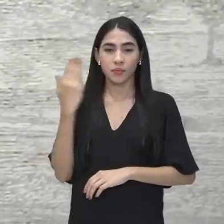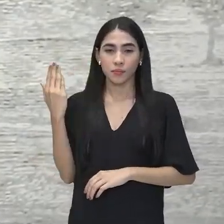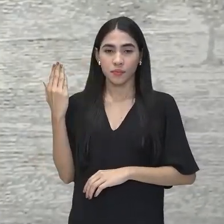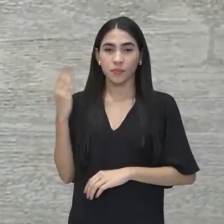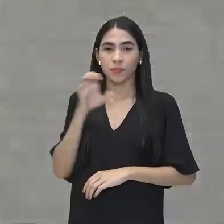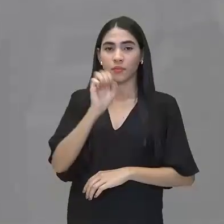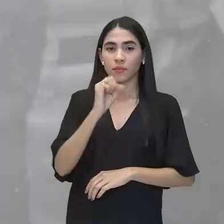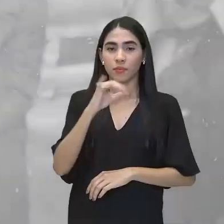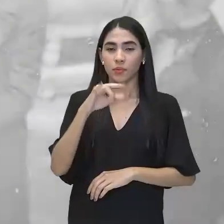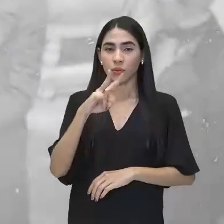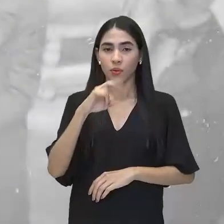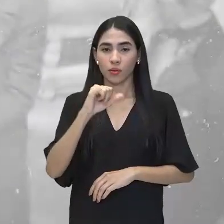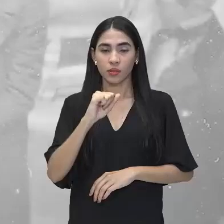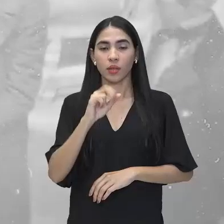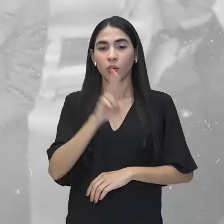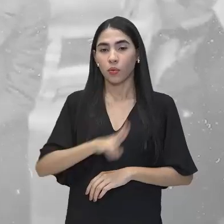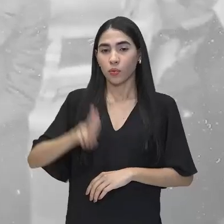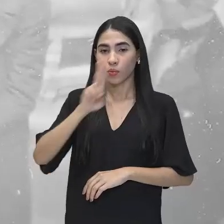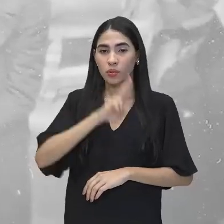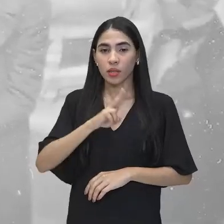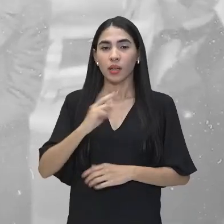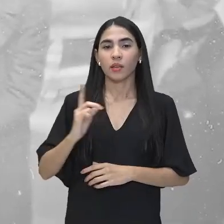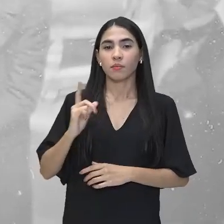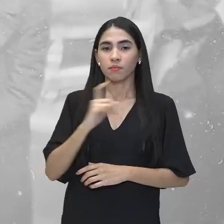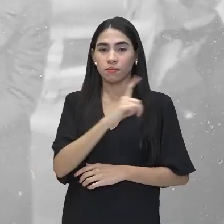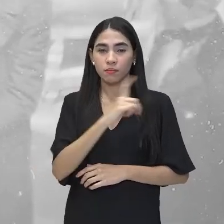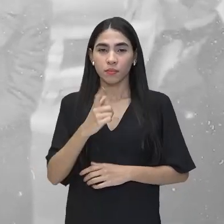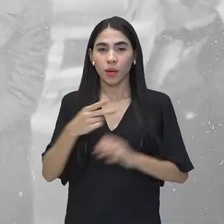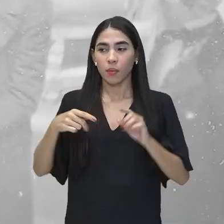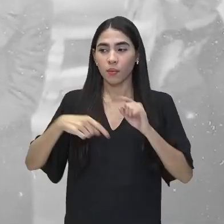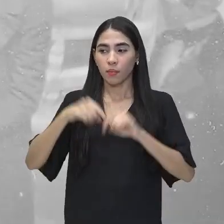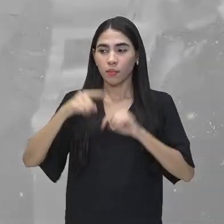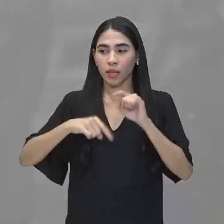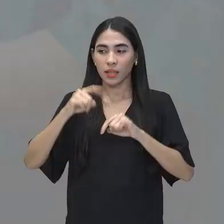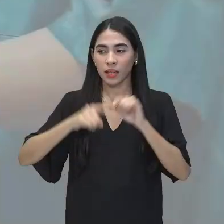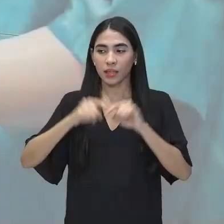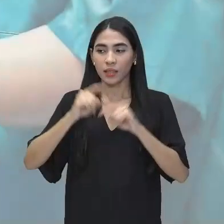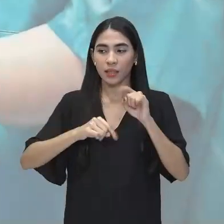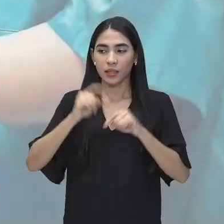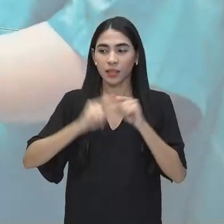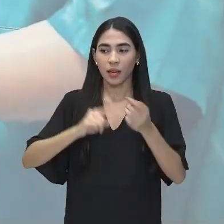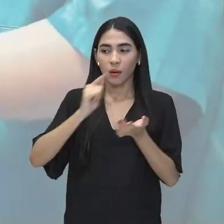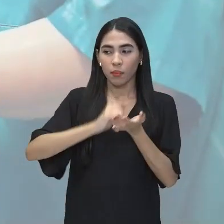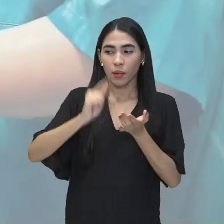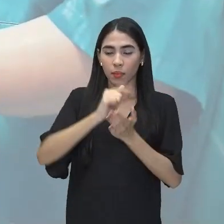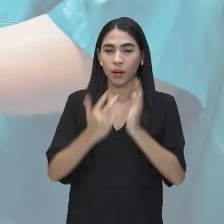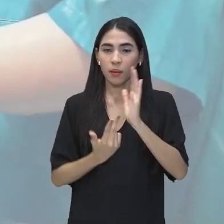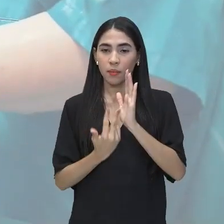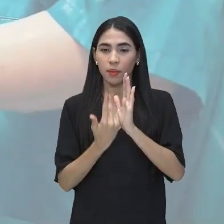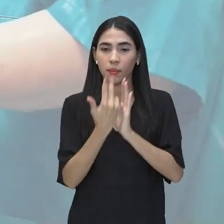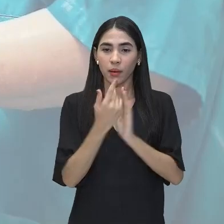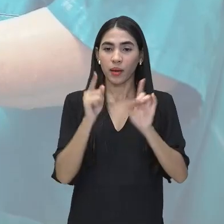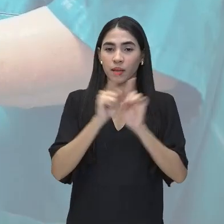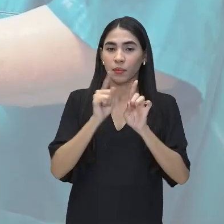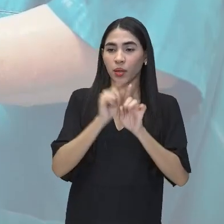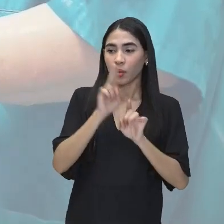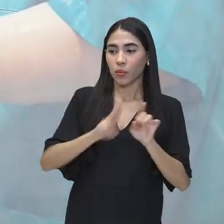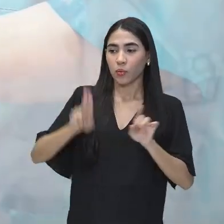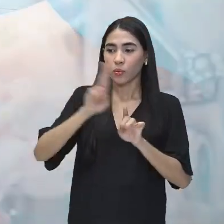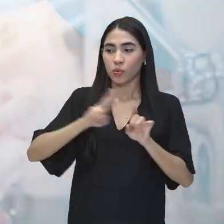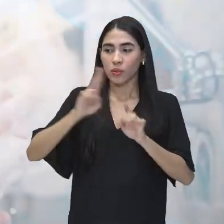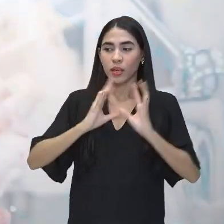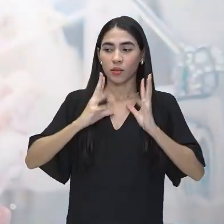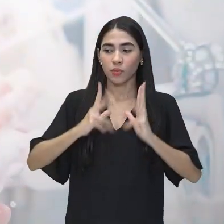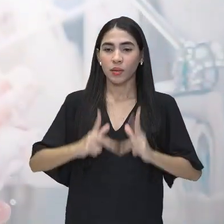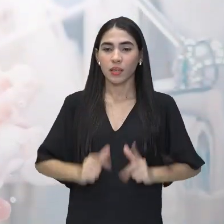Escócia, que utilizava o composto para esterilização de instrumentos cirúrgicos e passou a ser usado na assepsia geral dos